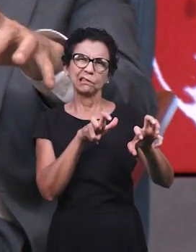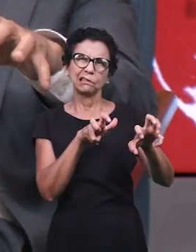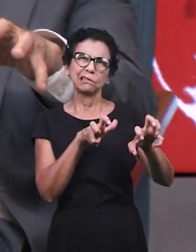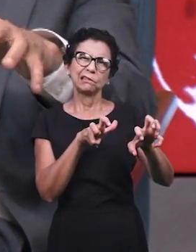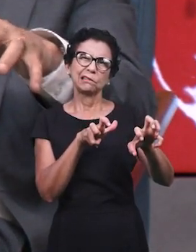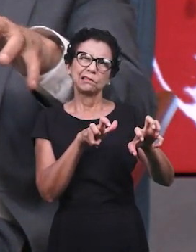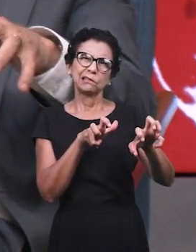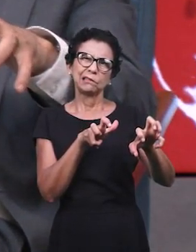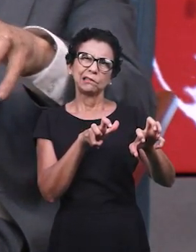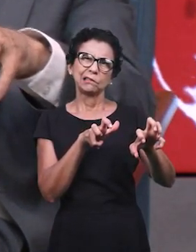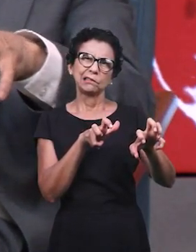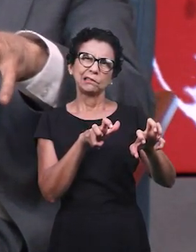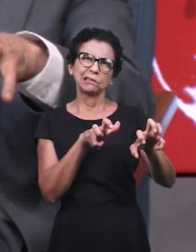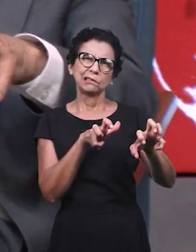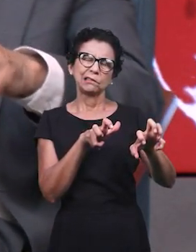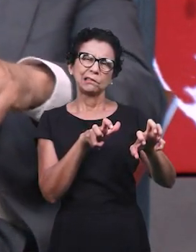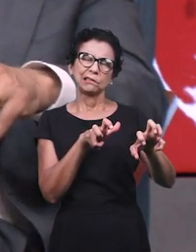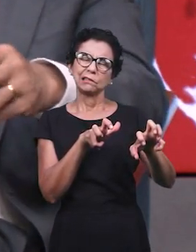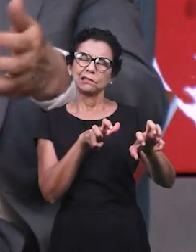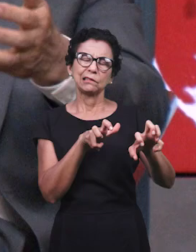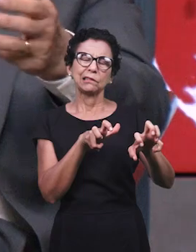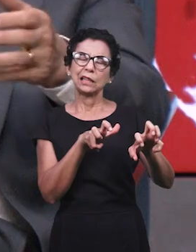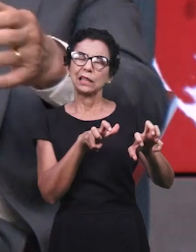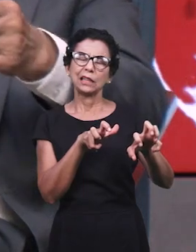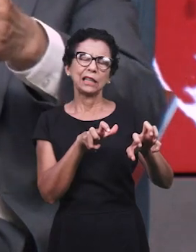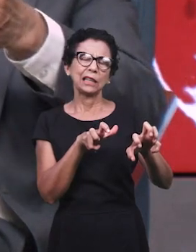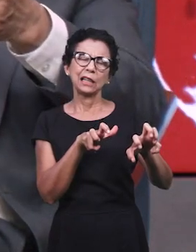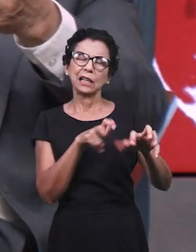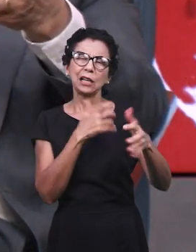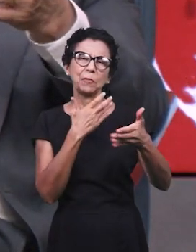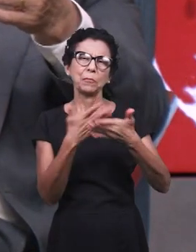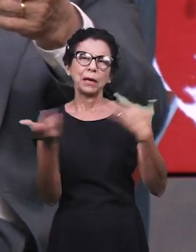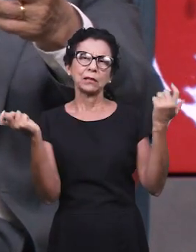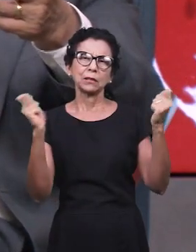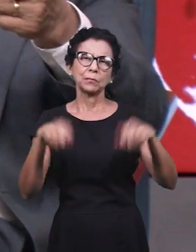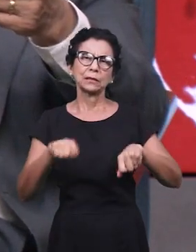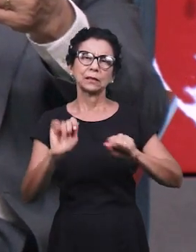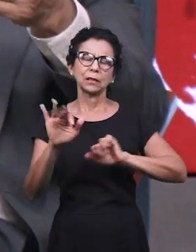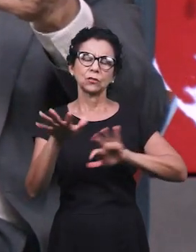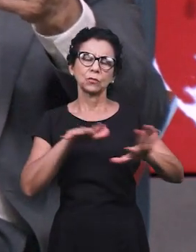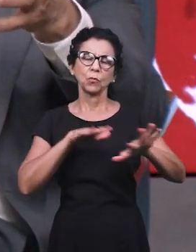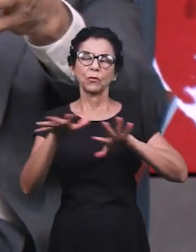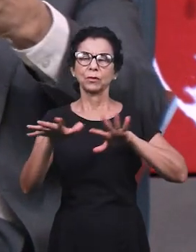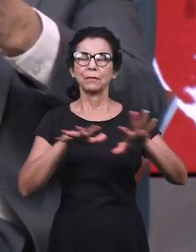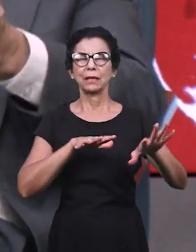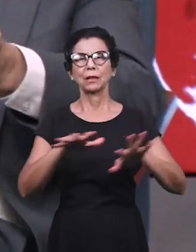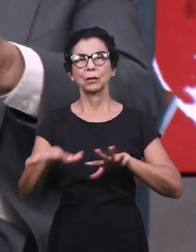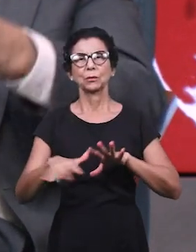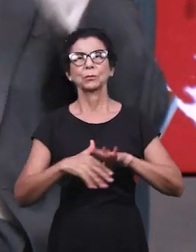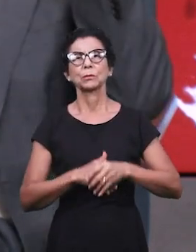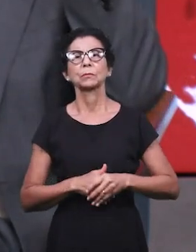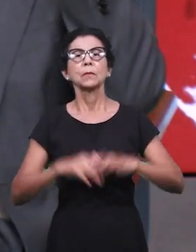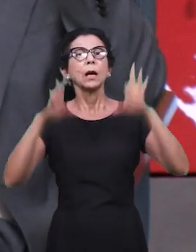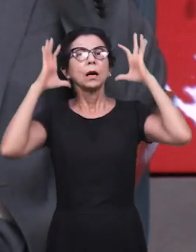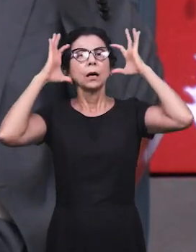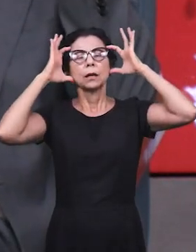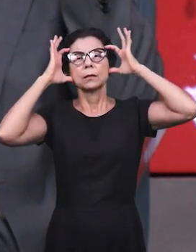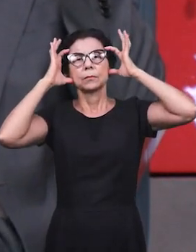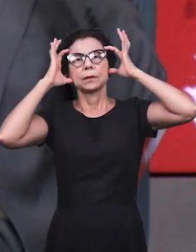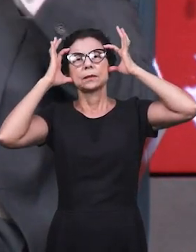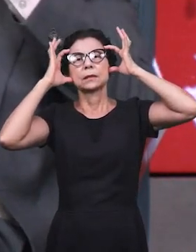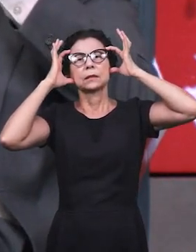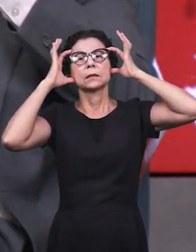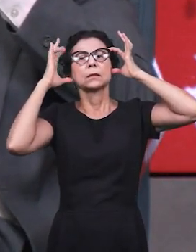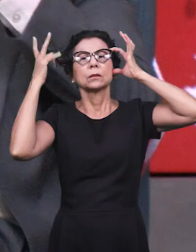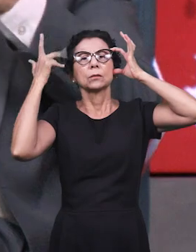têm mais capacidade de exercer movimentos finos. Pianista, o cirurgião, eles não perdem. A cabeça está normal, está